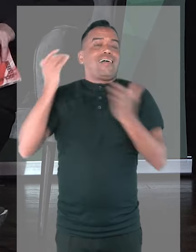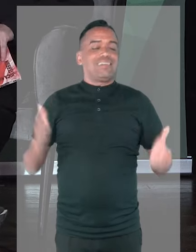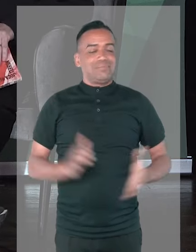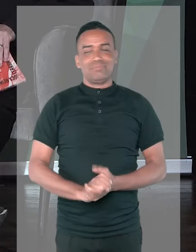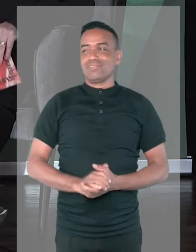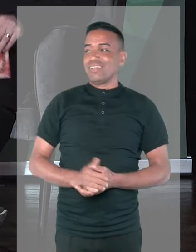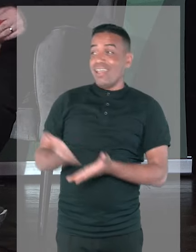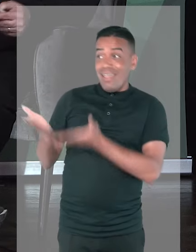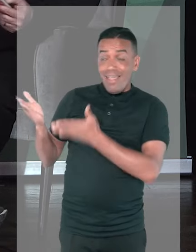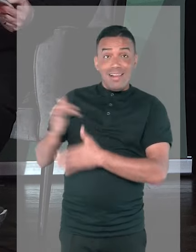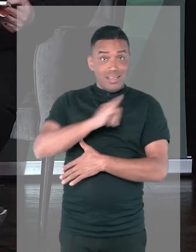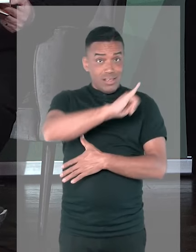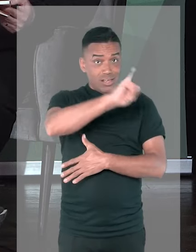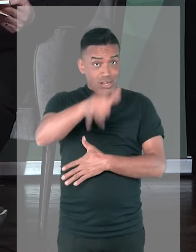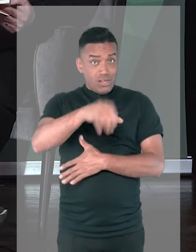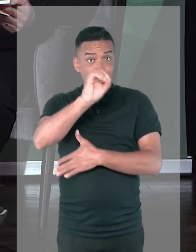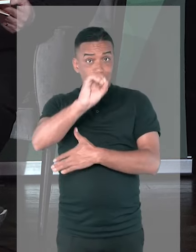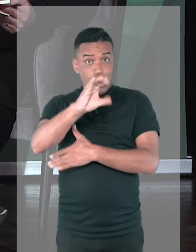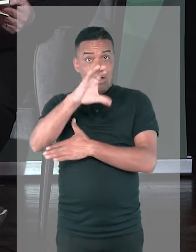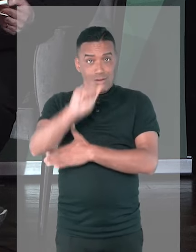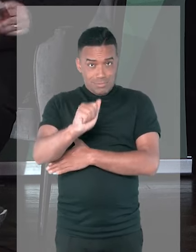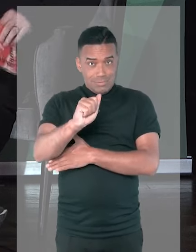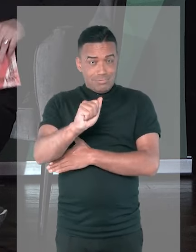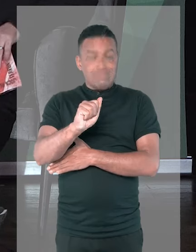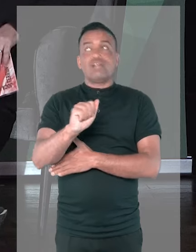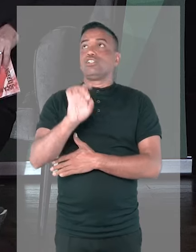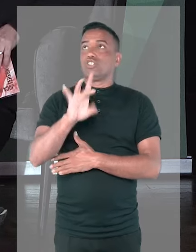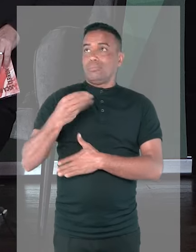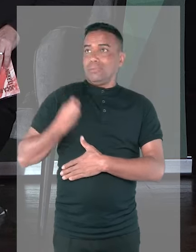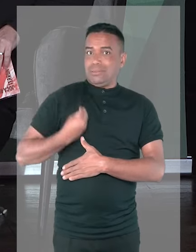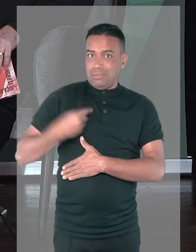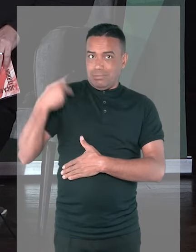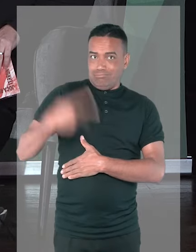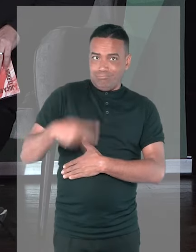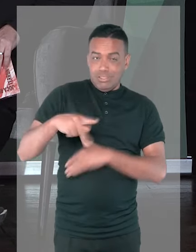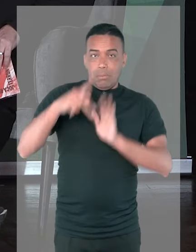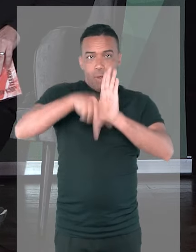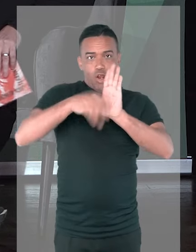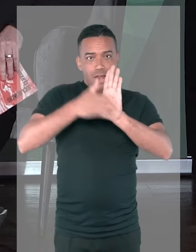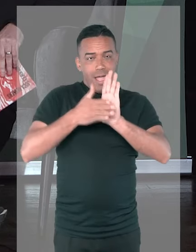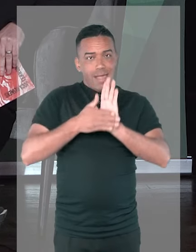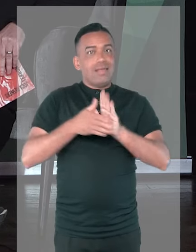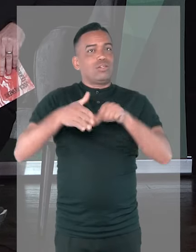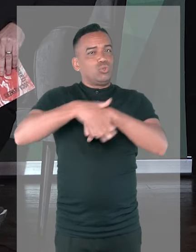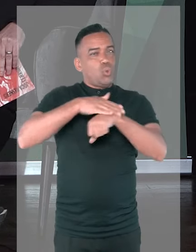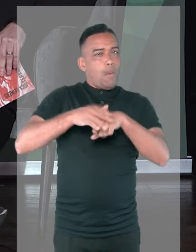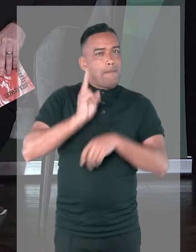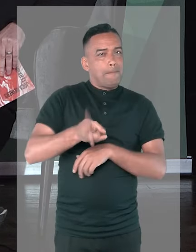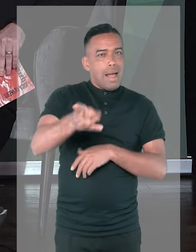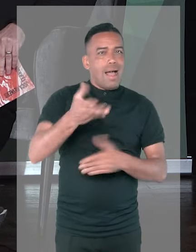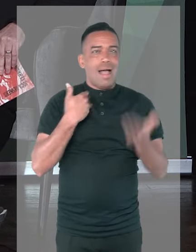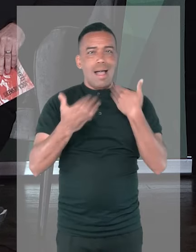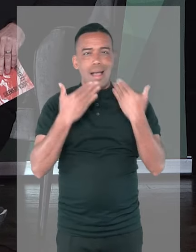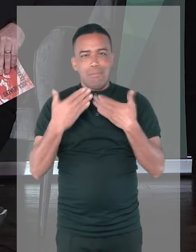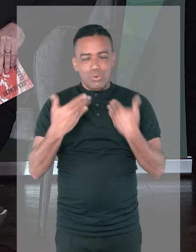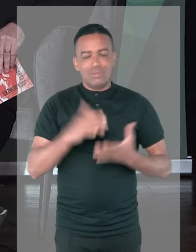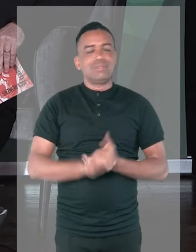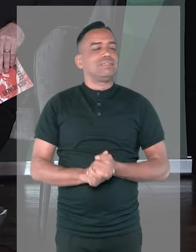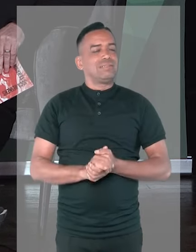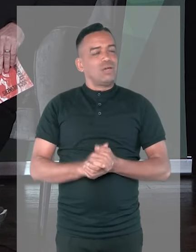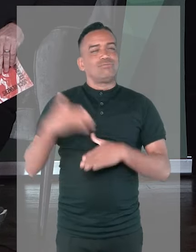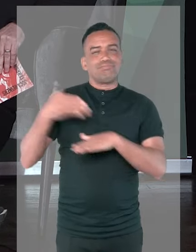Gente, Joca não só participa do Sempre um Papo já há muito tempo, né, Joca? Já é o terceiro ou quarto livro que você faz